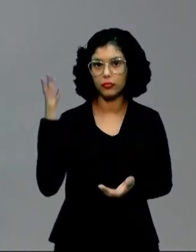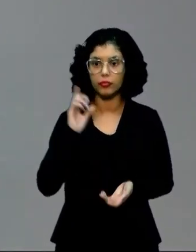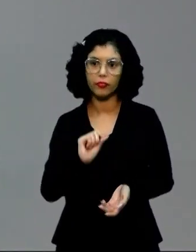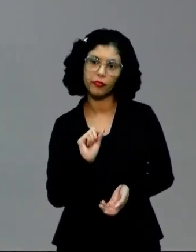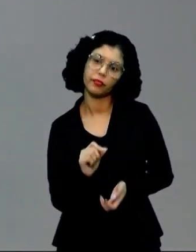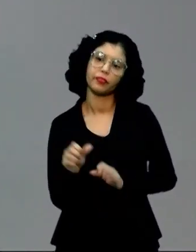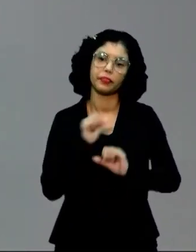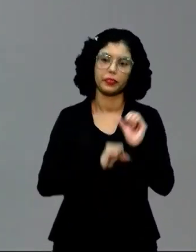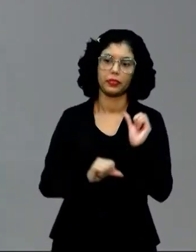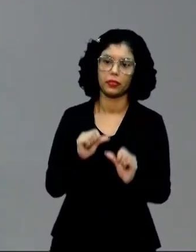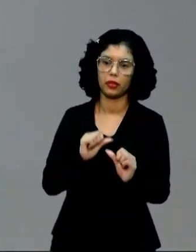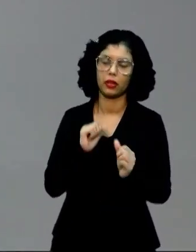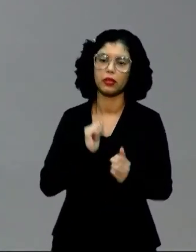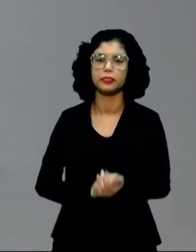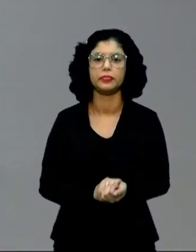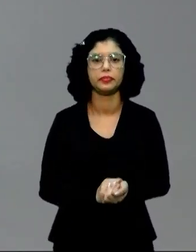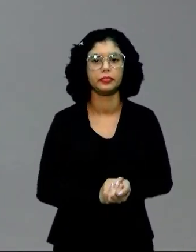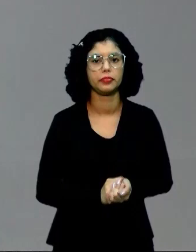acontece posteriormente?